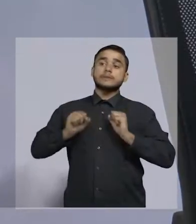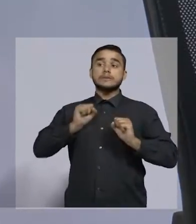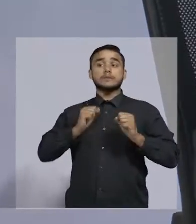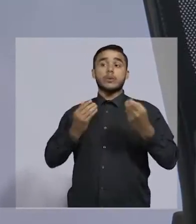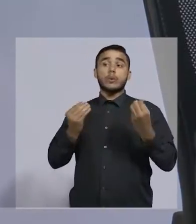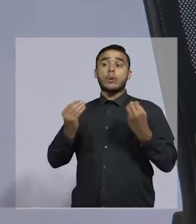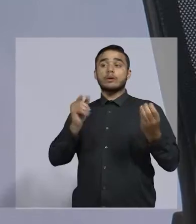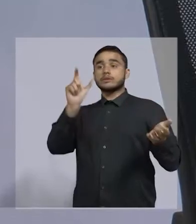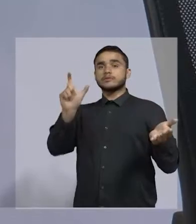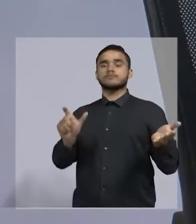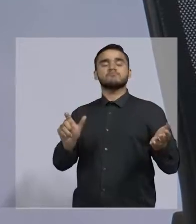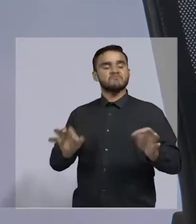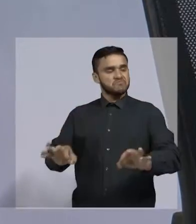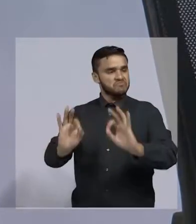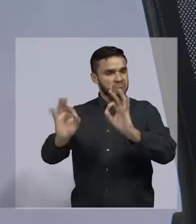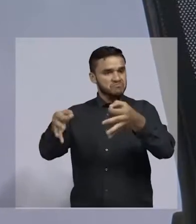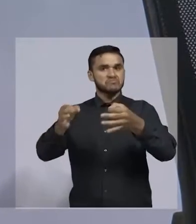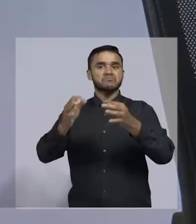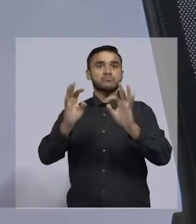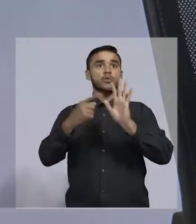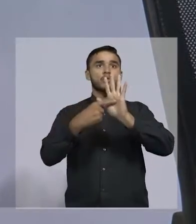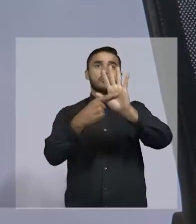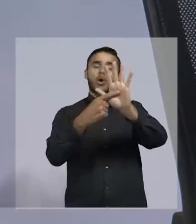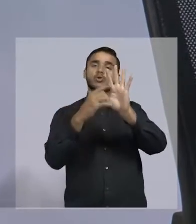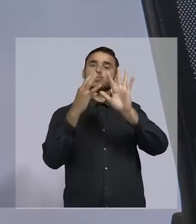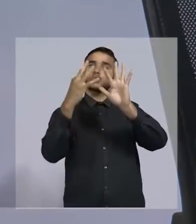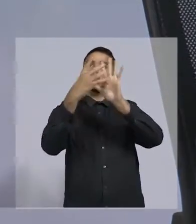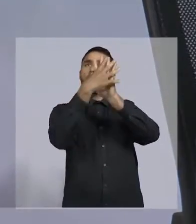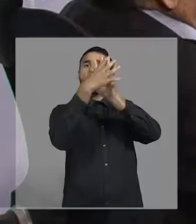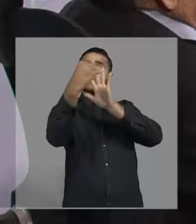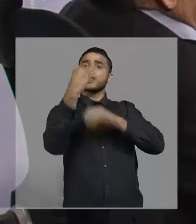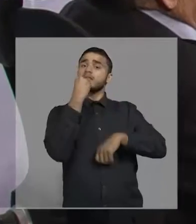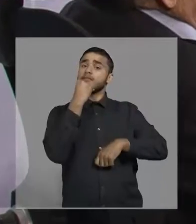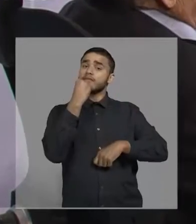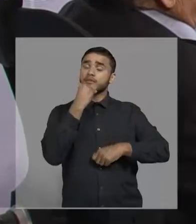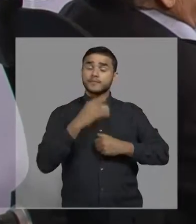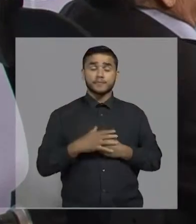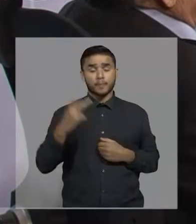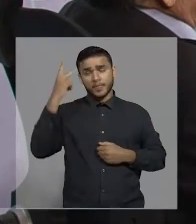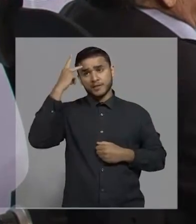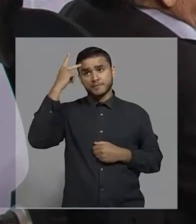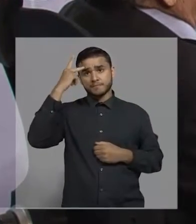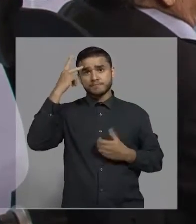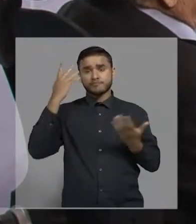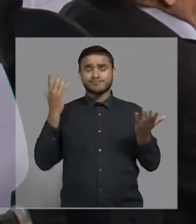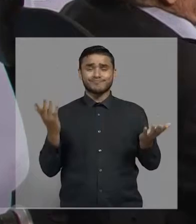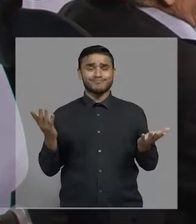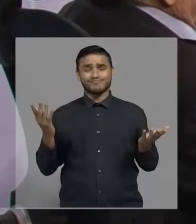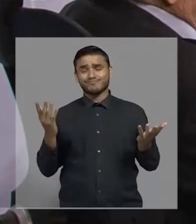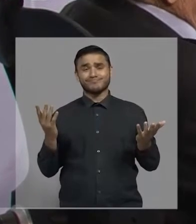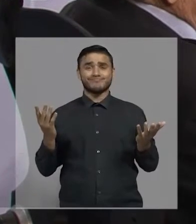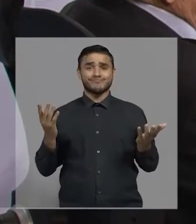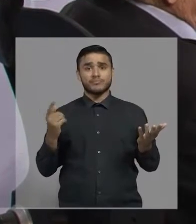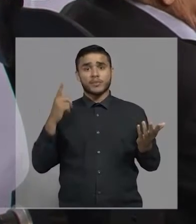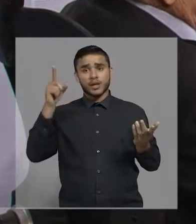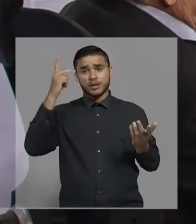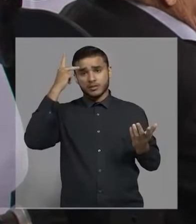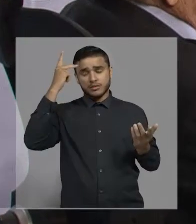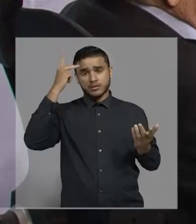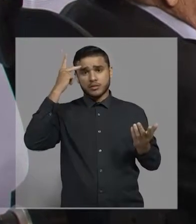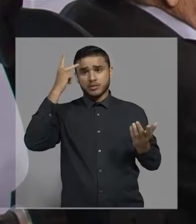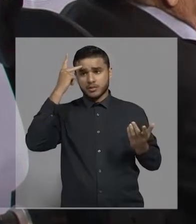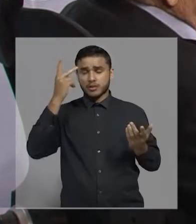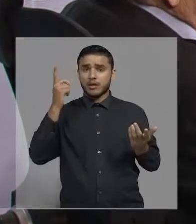dando um exemplo até para o resto do Brasil. São Paulo eu já não falo, porque o São Paulo é a maior província que existe no